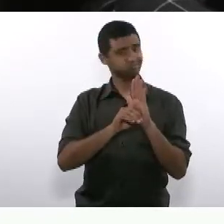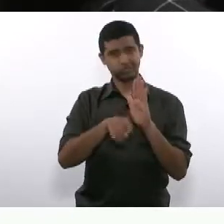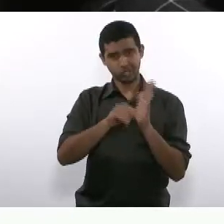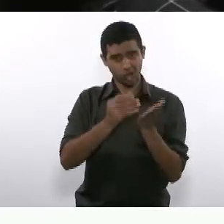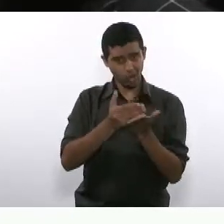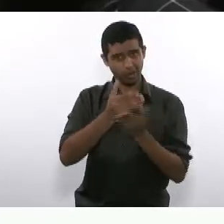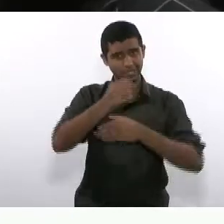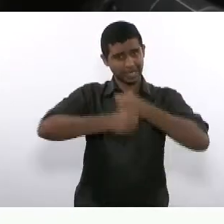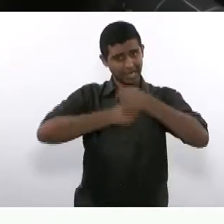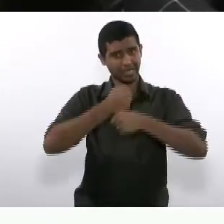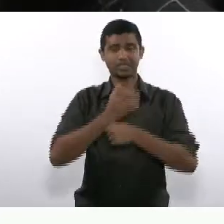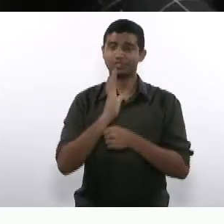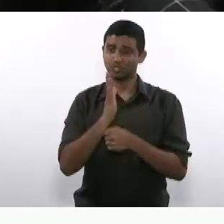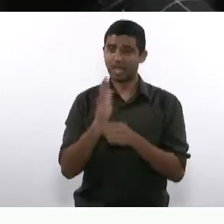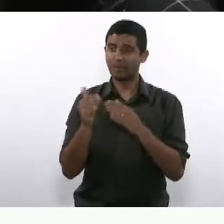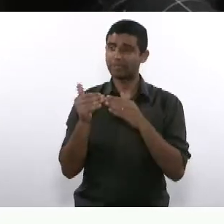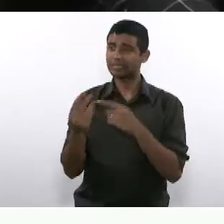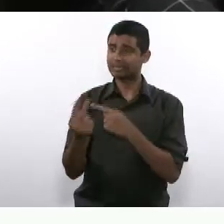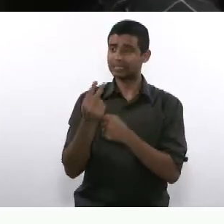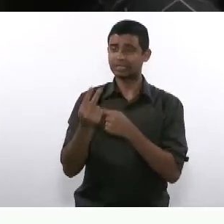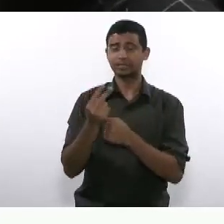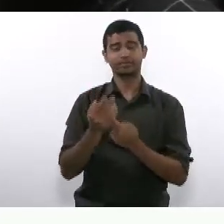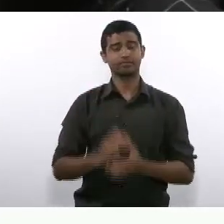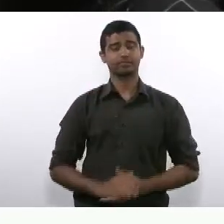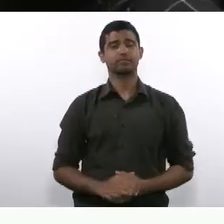crédito suplementar.